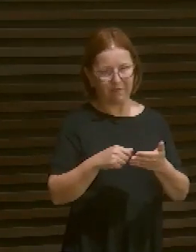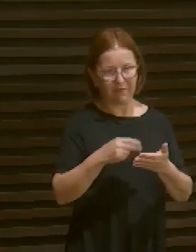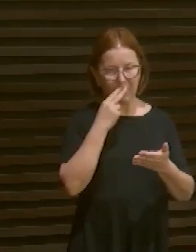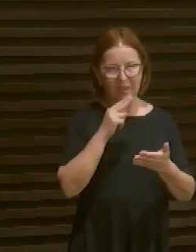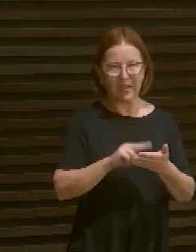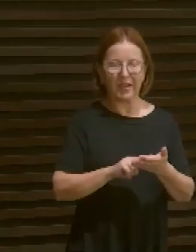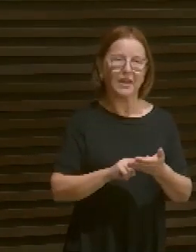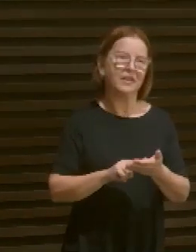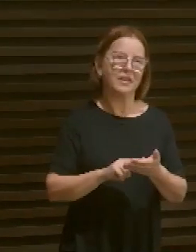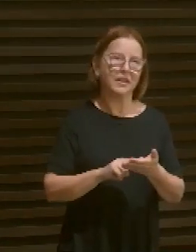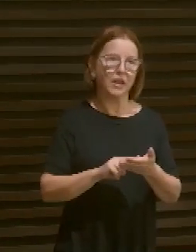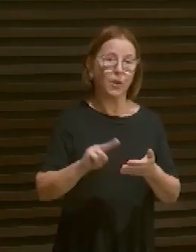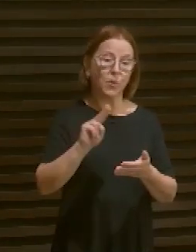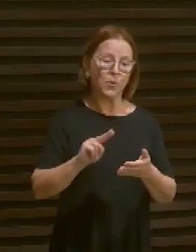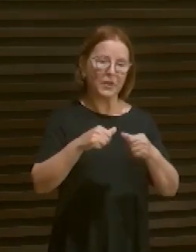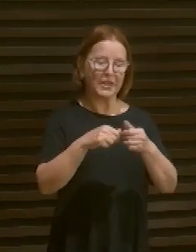da igreja.